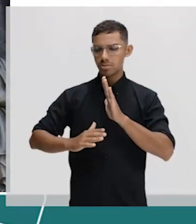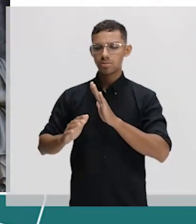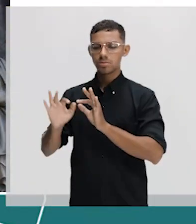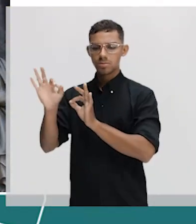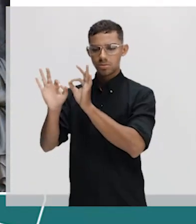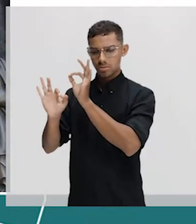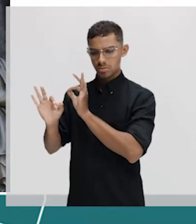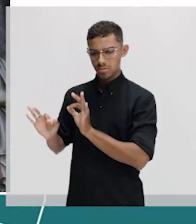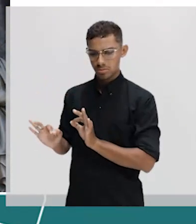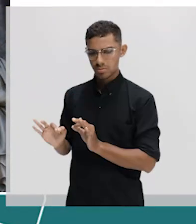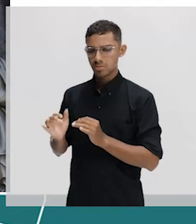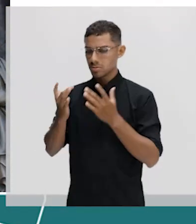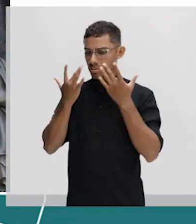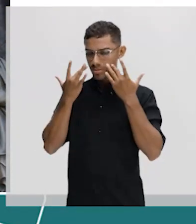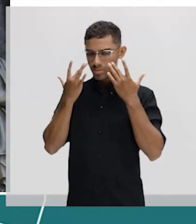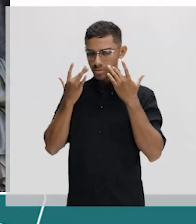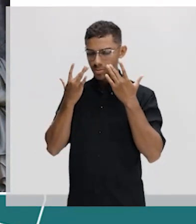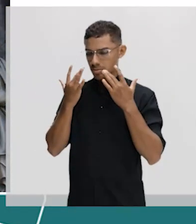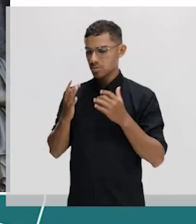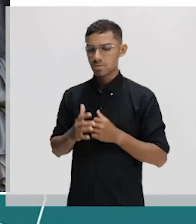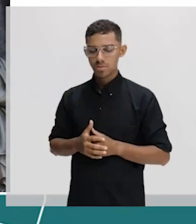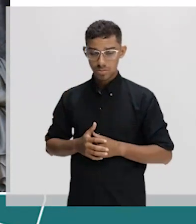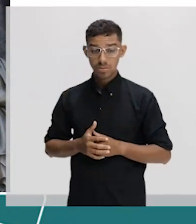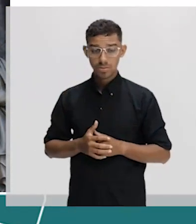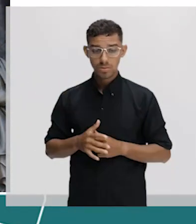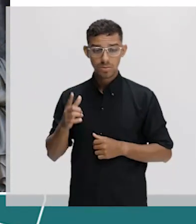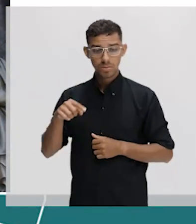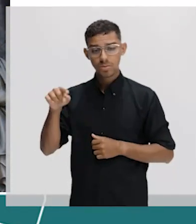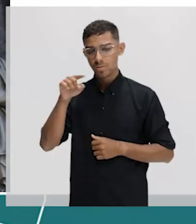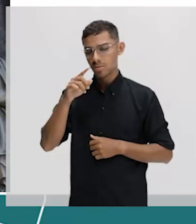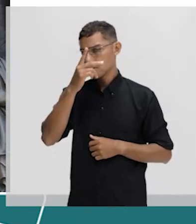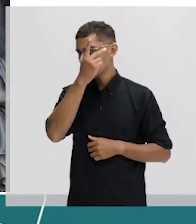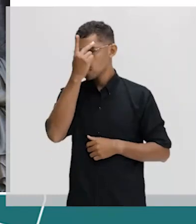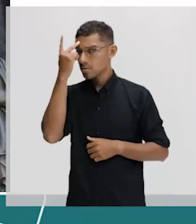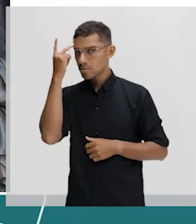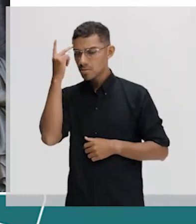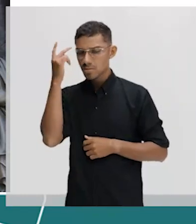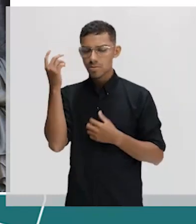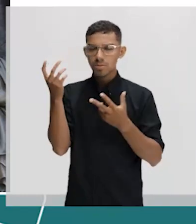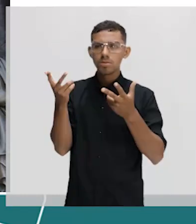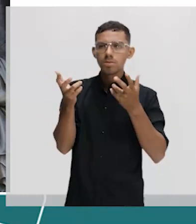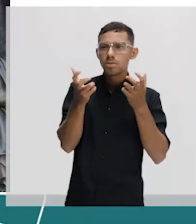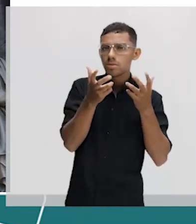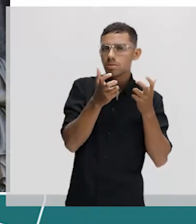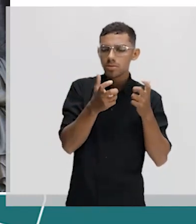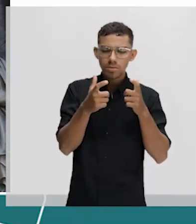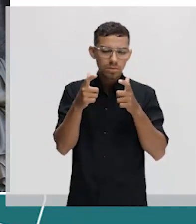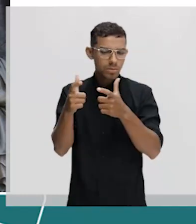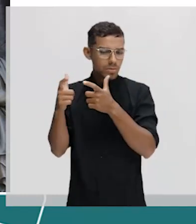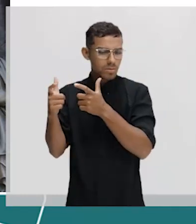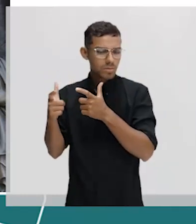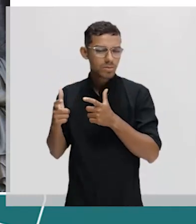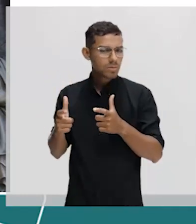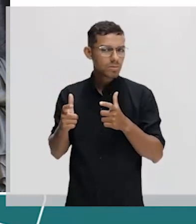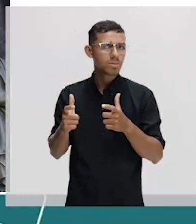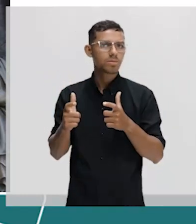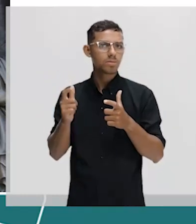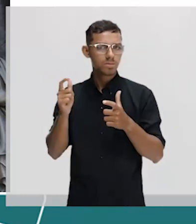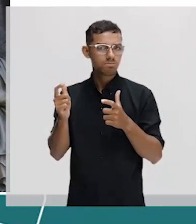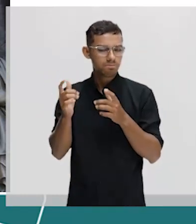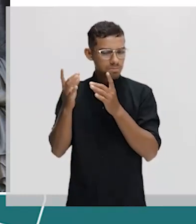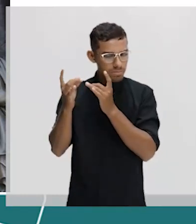da arte bizantina, elas não se sobressaíram. Você tem pontualmente áreas e locais específicos onde